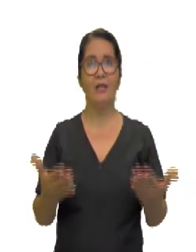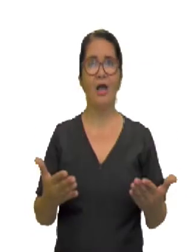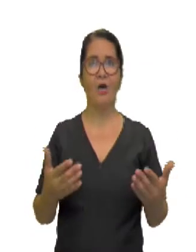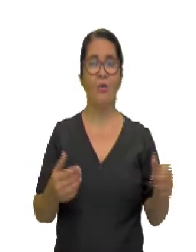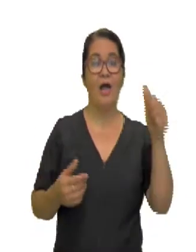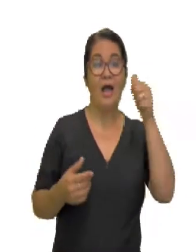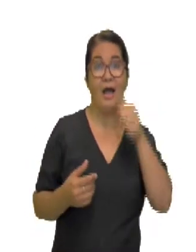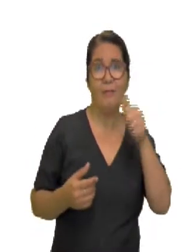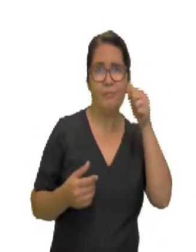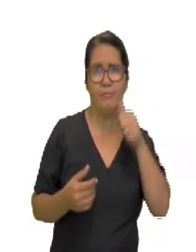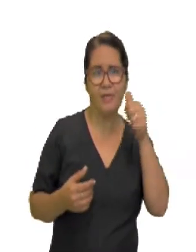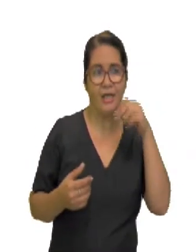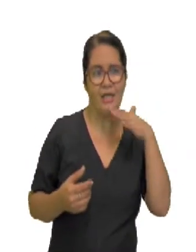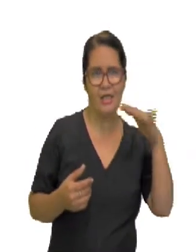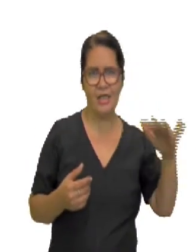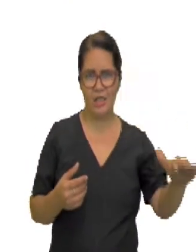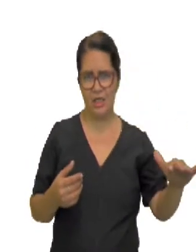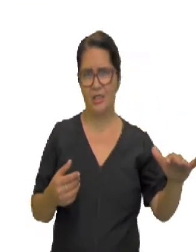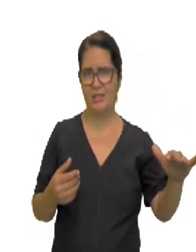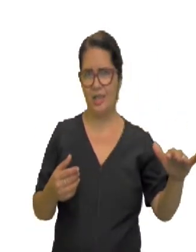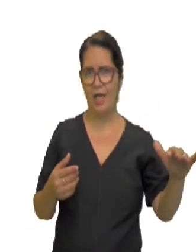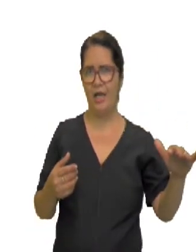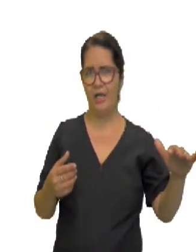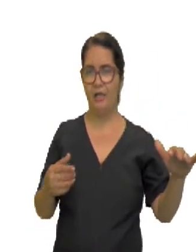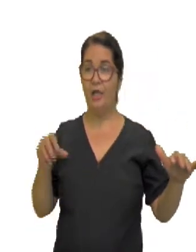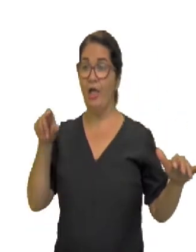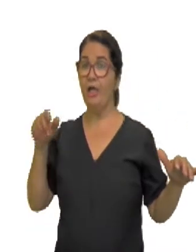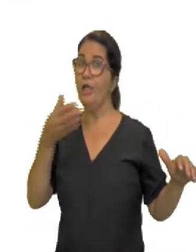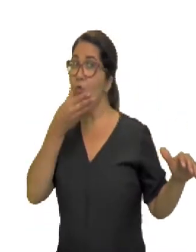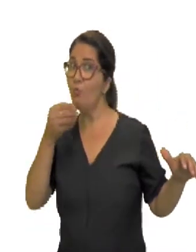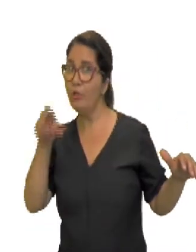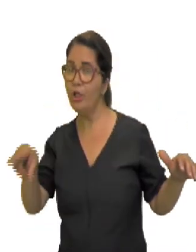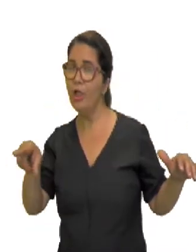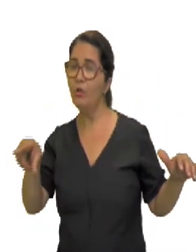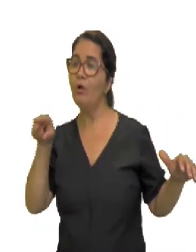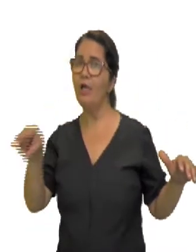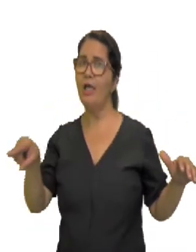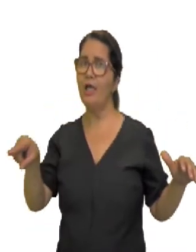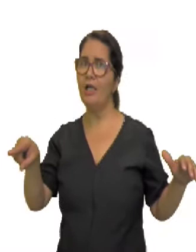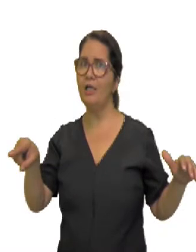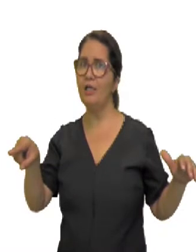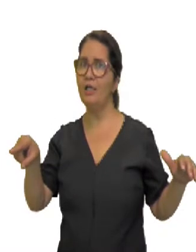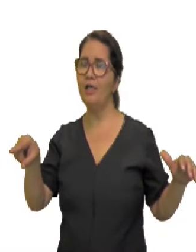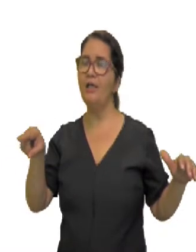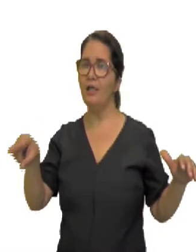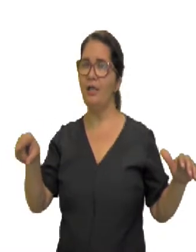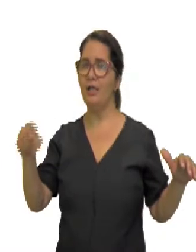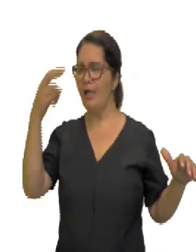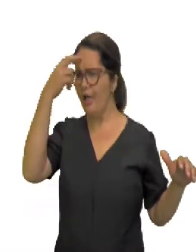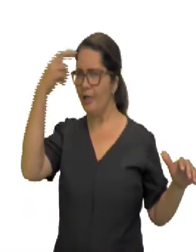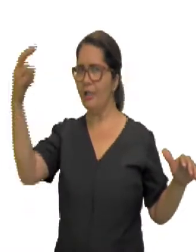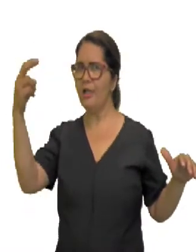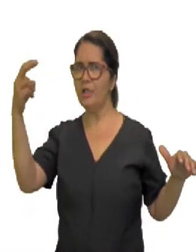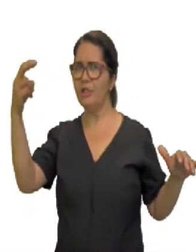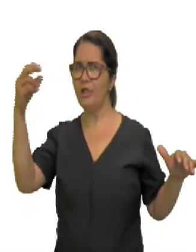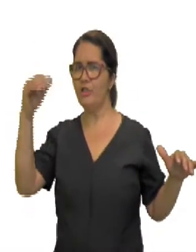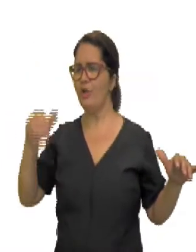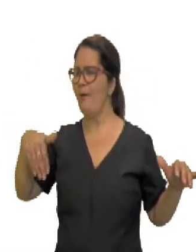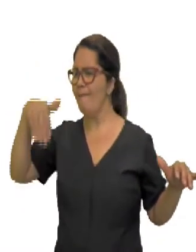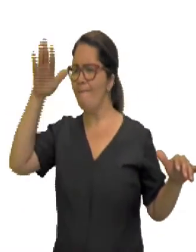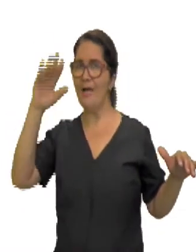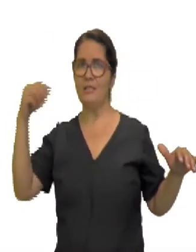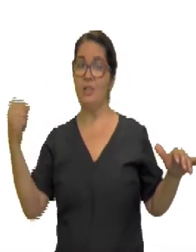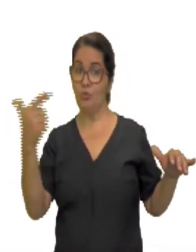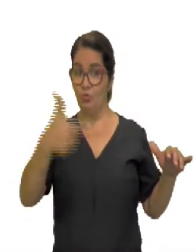Maria Luísa é menos inteligente que João. Perceberam? O nível foi inferior à comparação que existiu